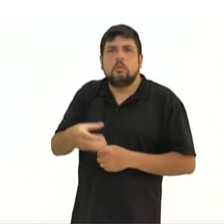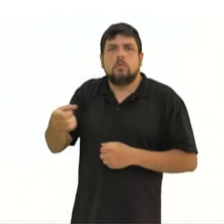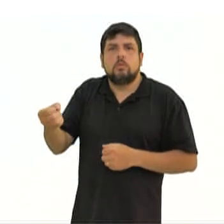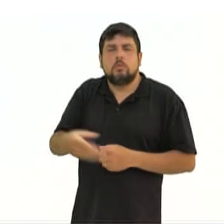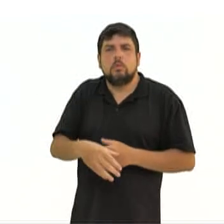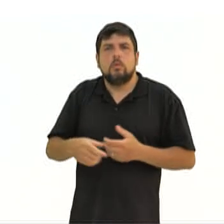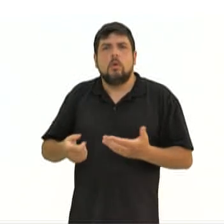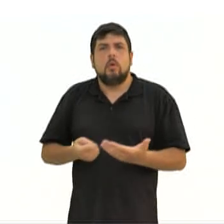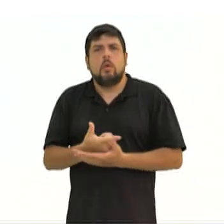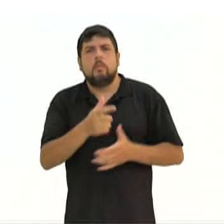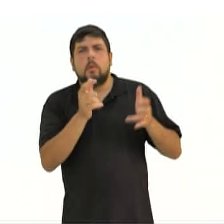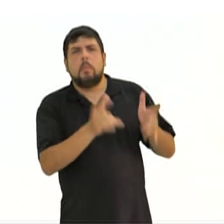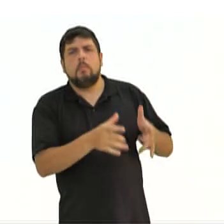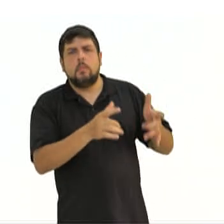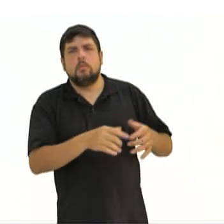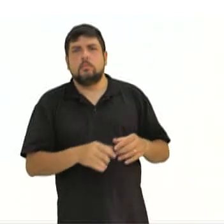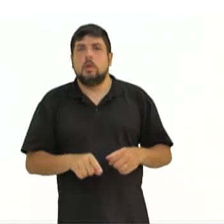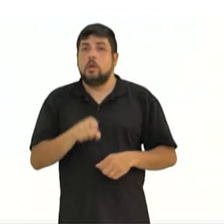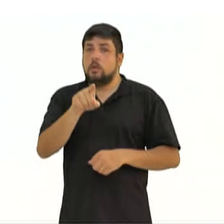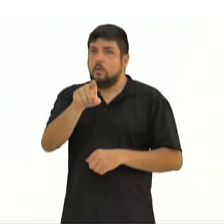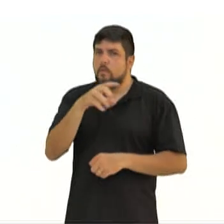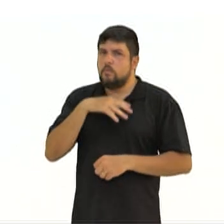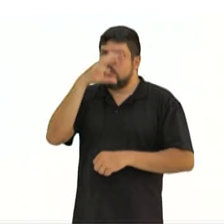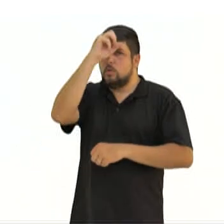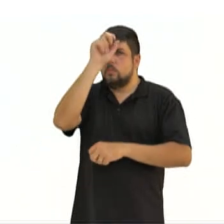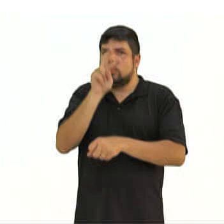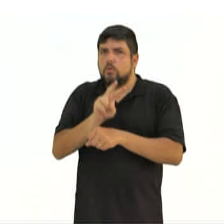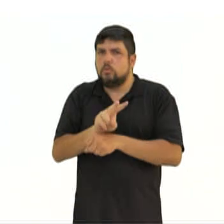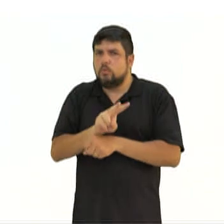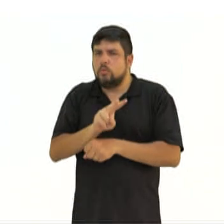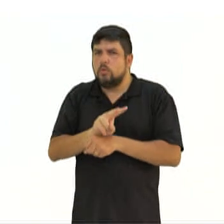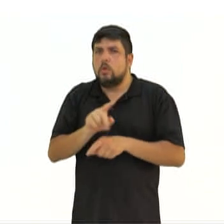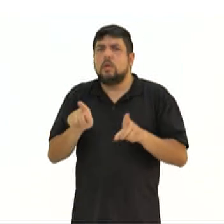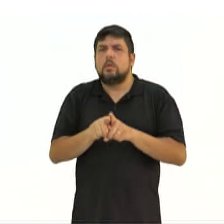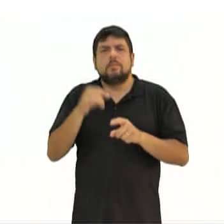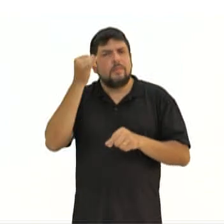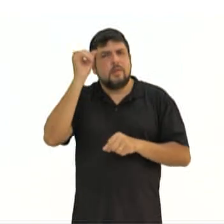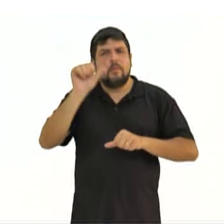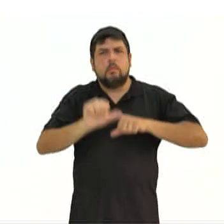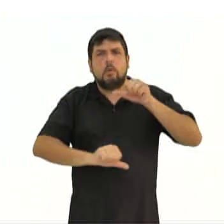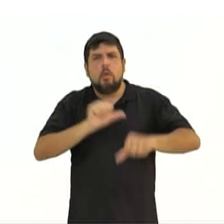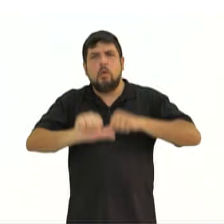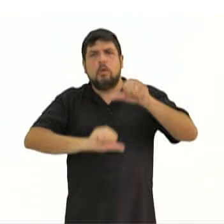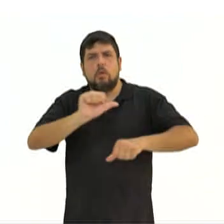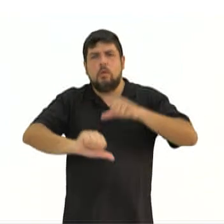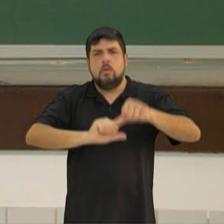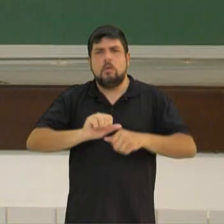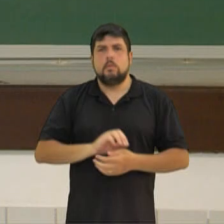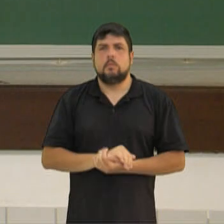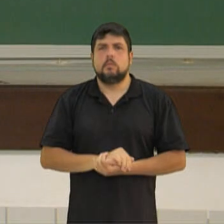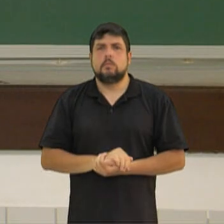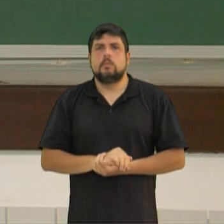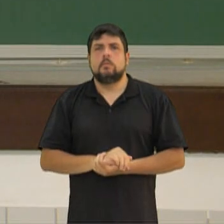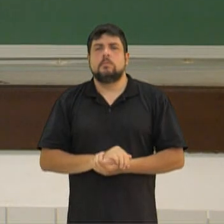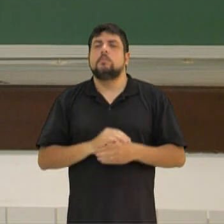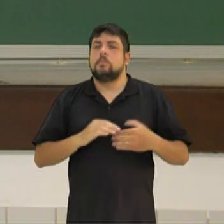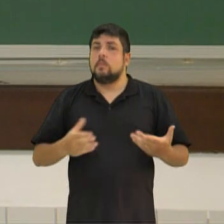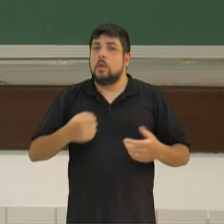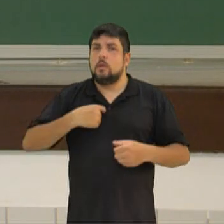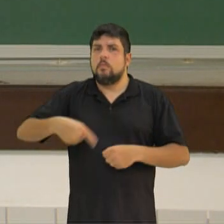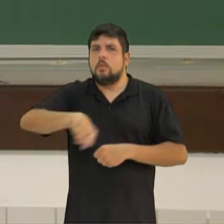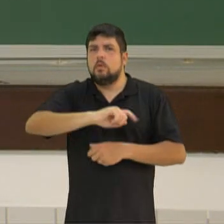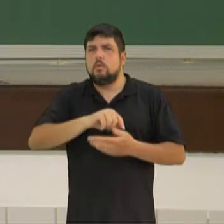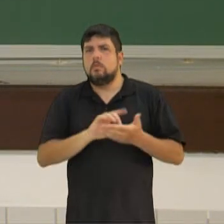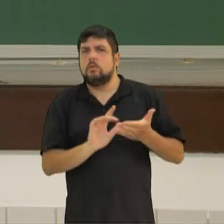isso, cuide bem dos seus produtos e aprenda a evitar as trocas constantes de aparelhos. Então, a gente fazer o nosso aparelho